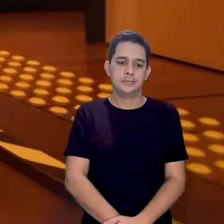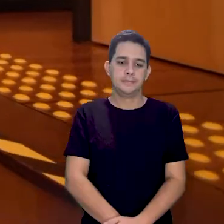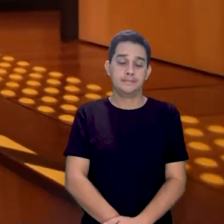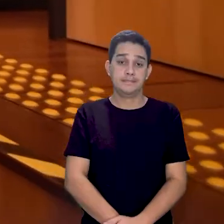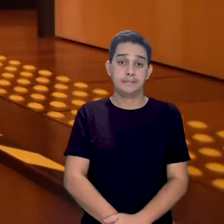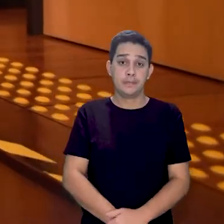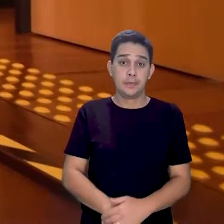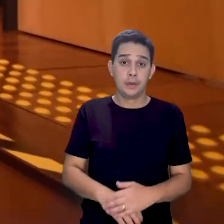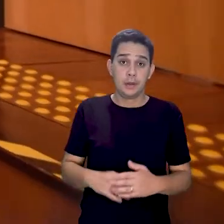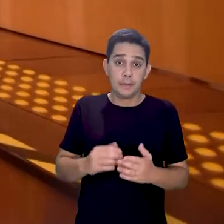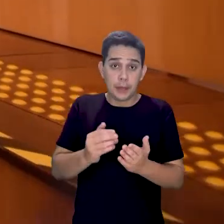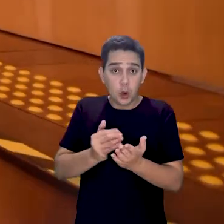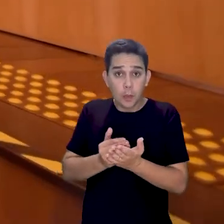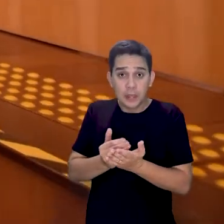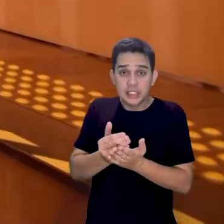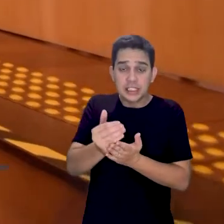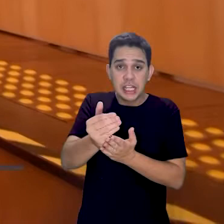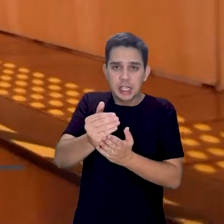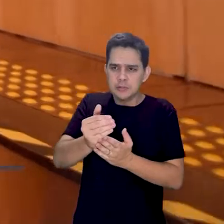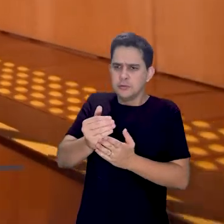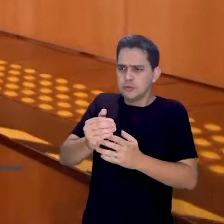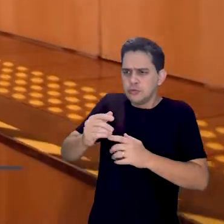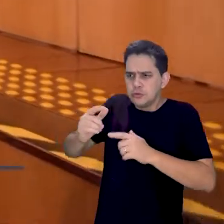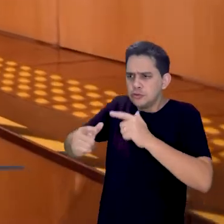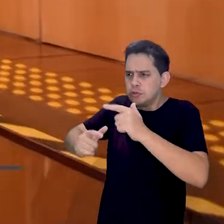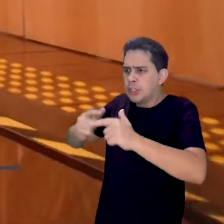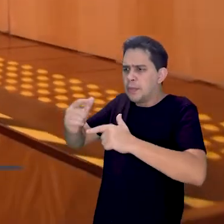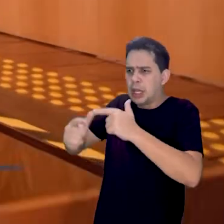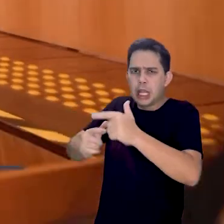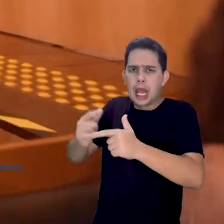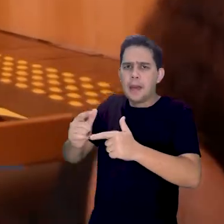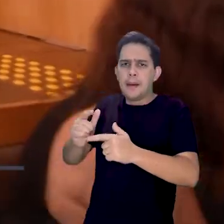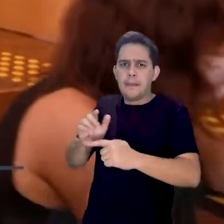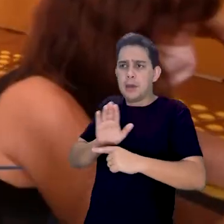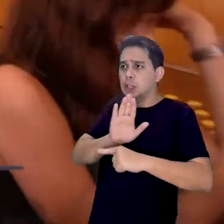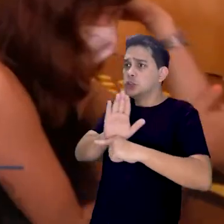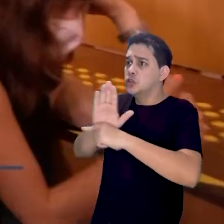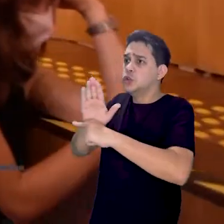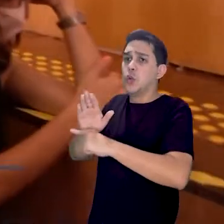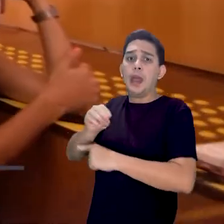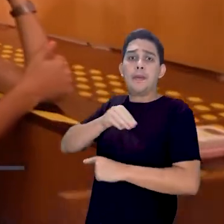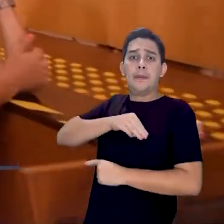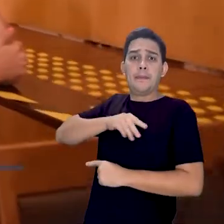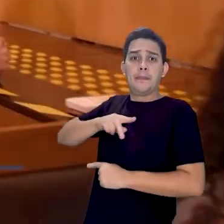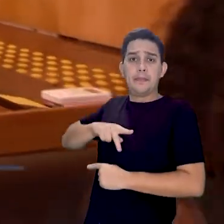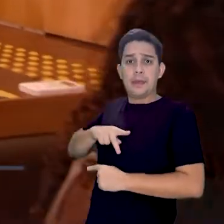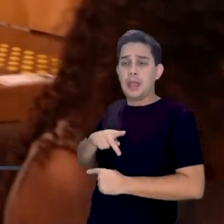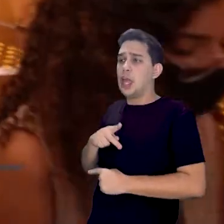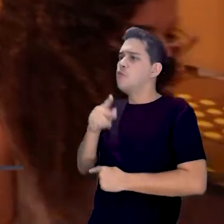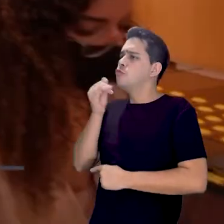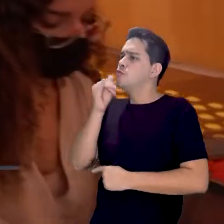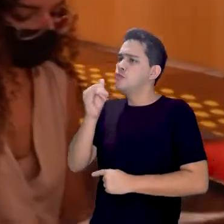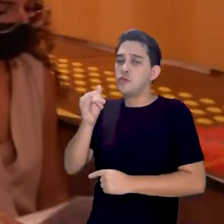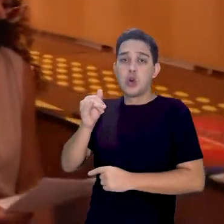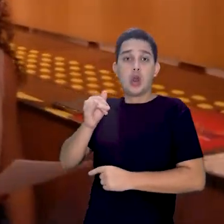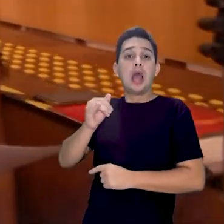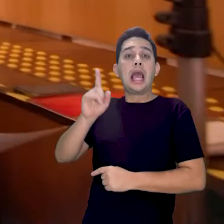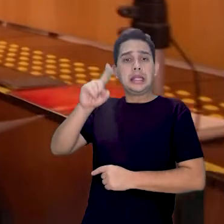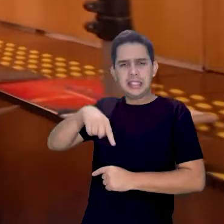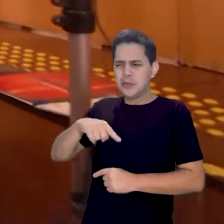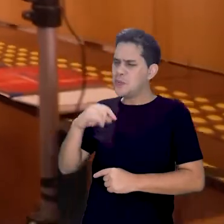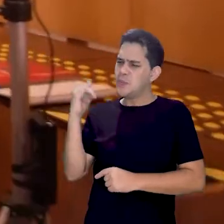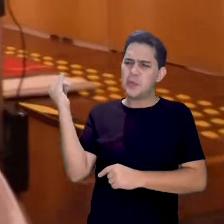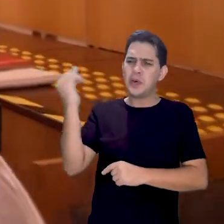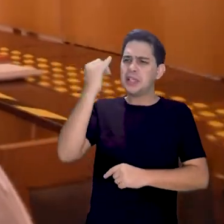Para atuar como guardião dos direitos dos cidadãos fluminenses, o Ministério Público do Estado do Rio de Janeiro tem um importante canal de comunicação